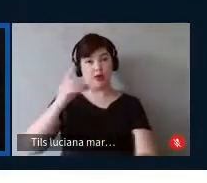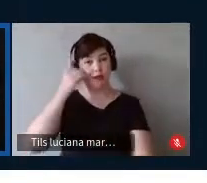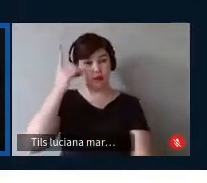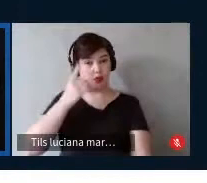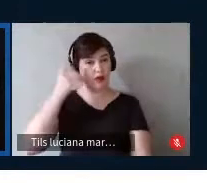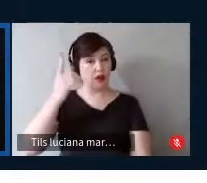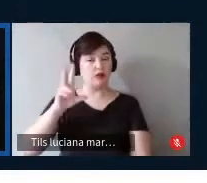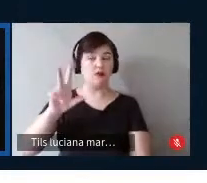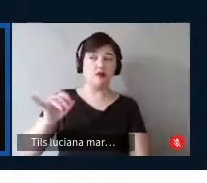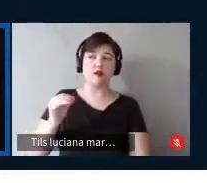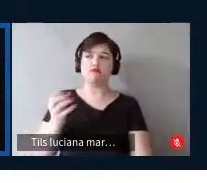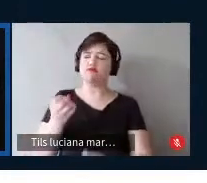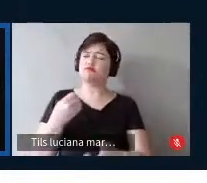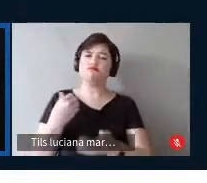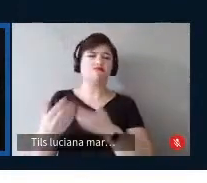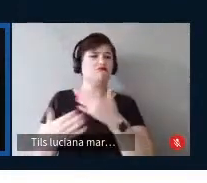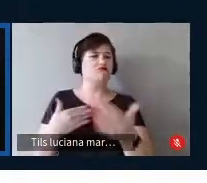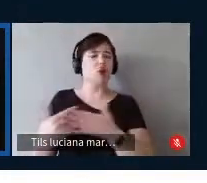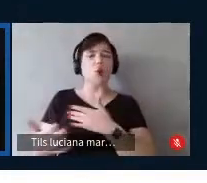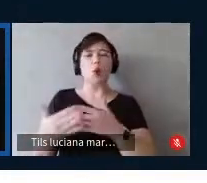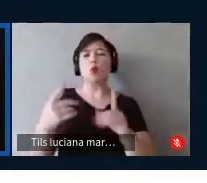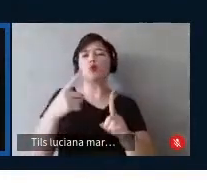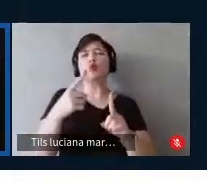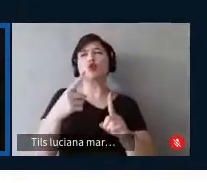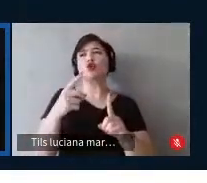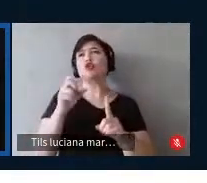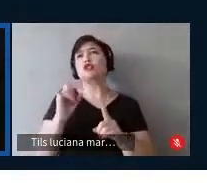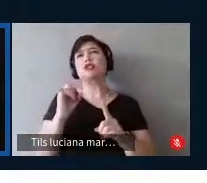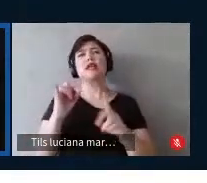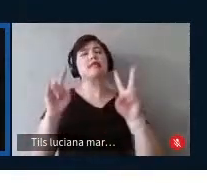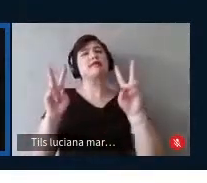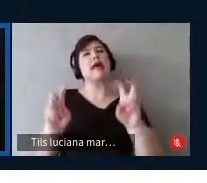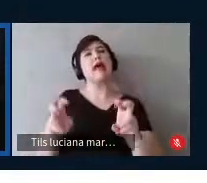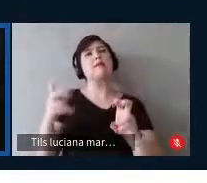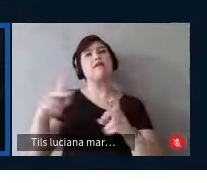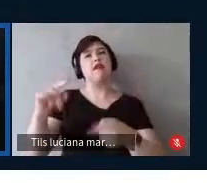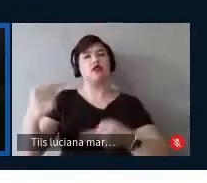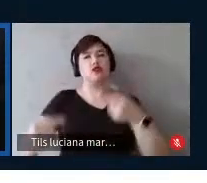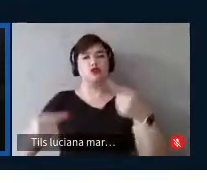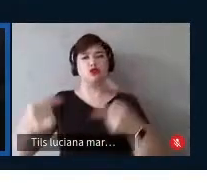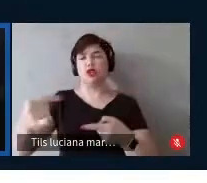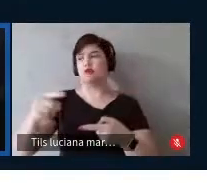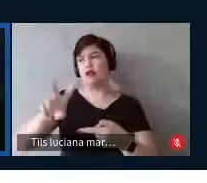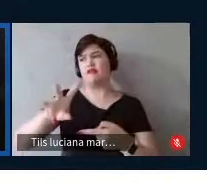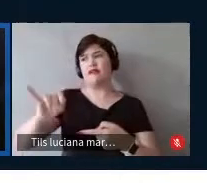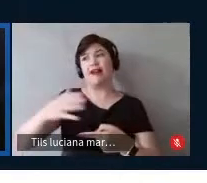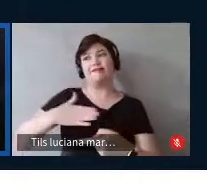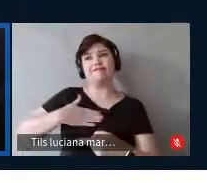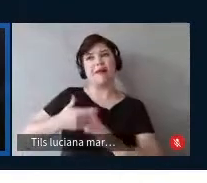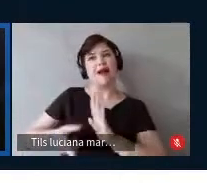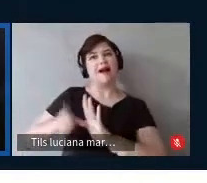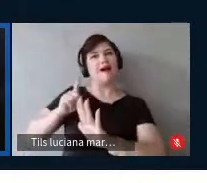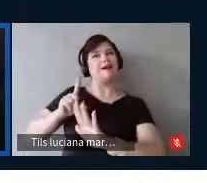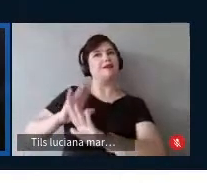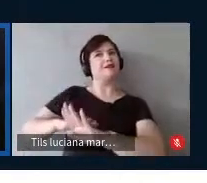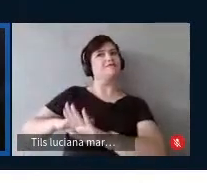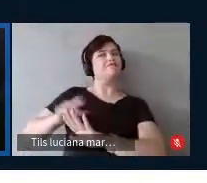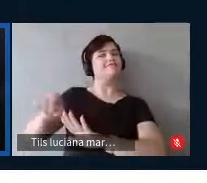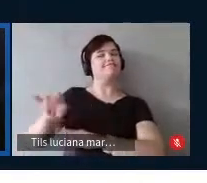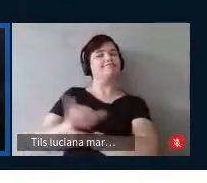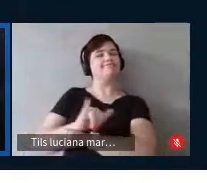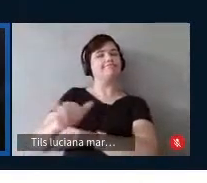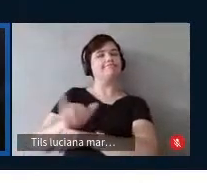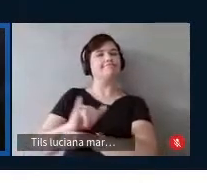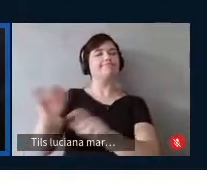vai produzir, independente do tipo de matéria que está sendo debatida. Então, isso dá uma previsibilidade para o